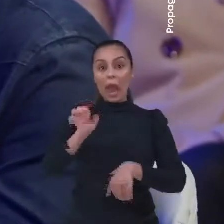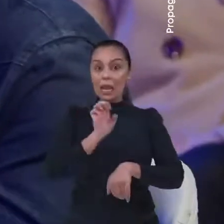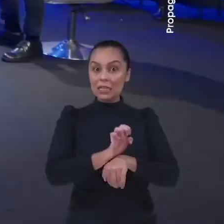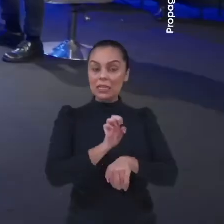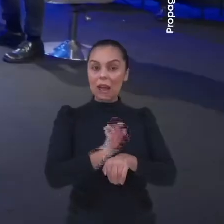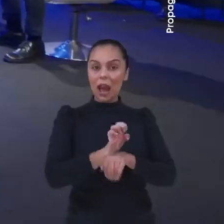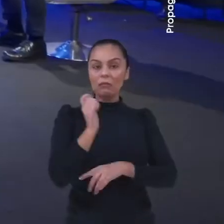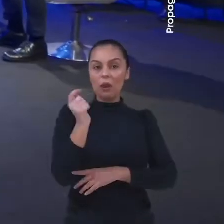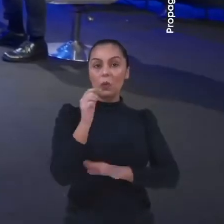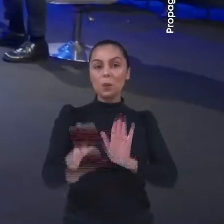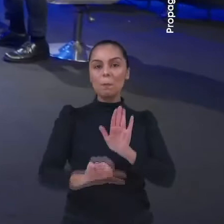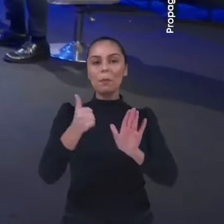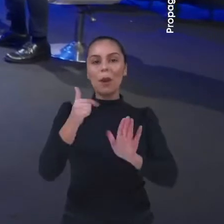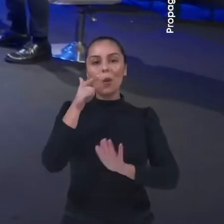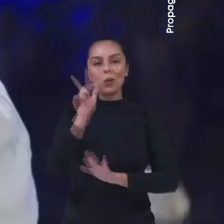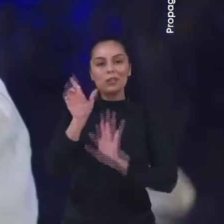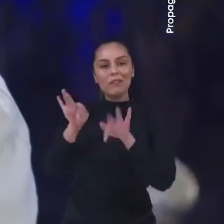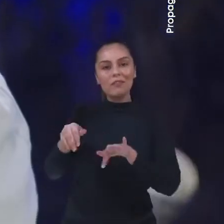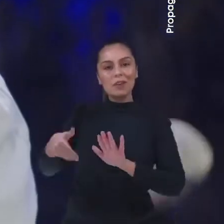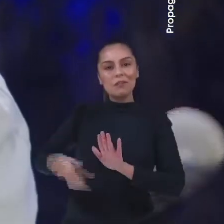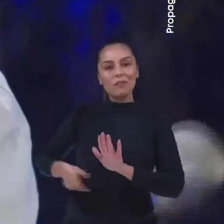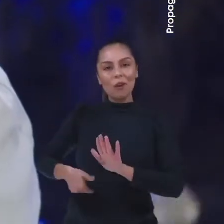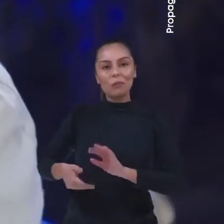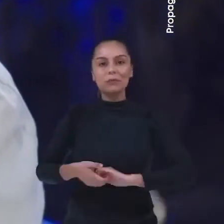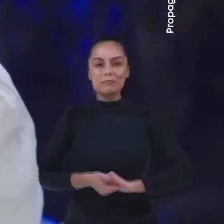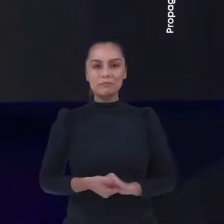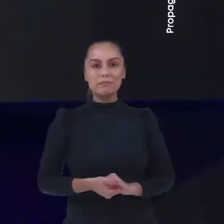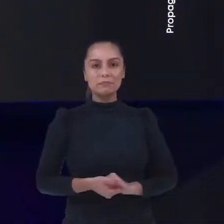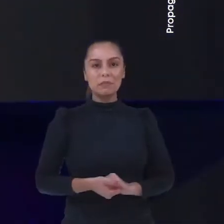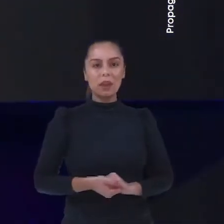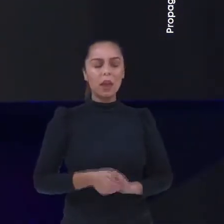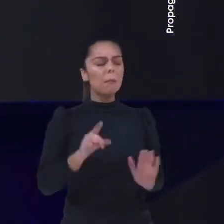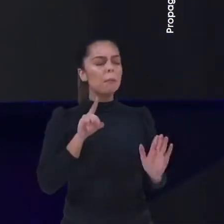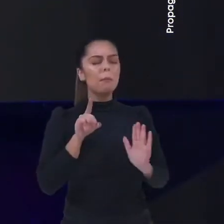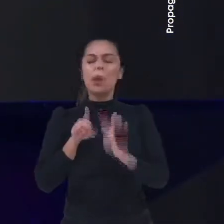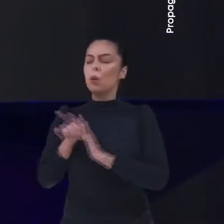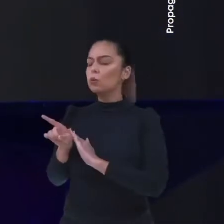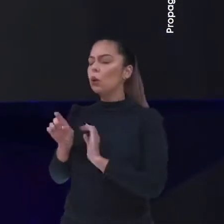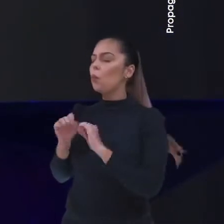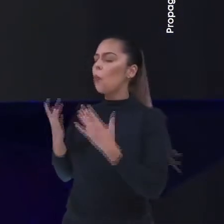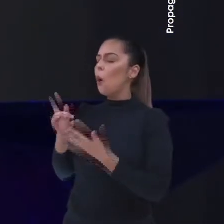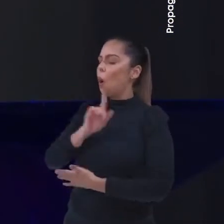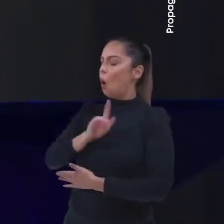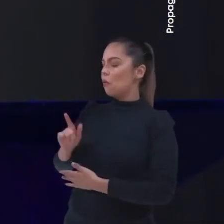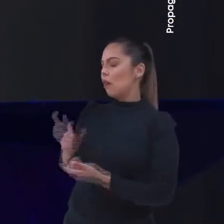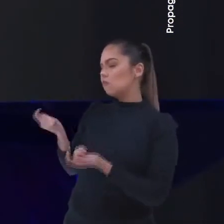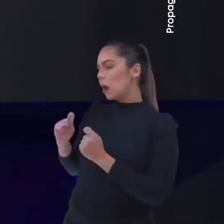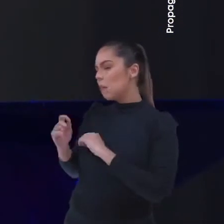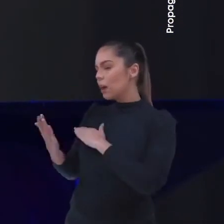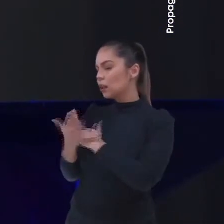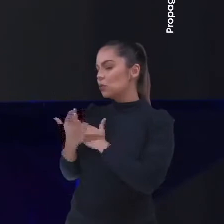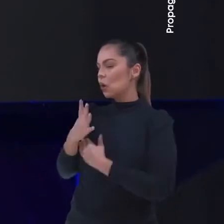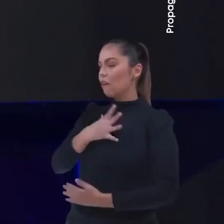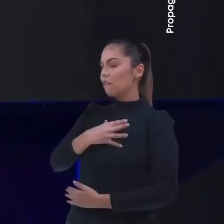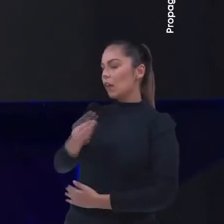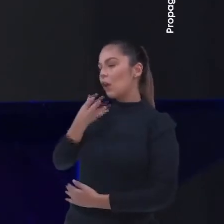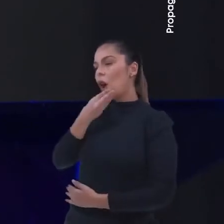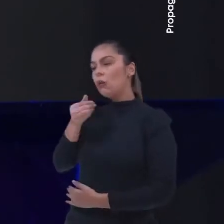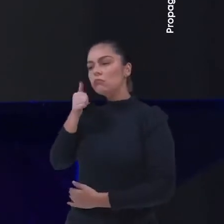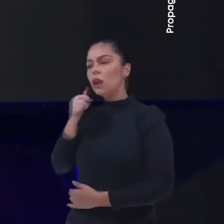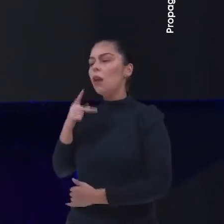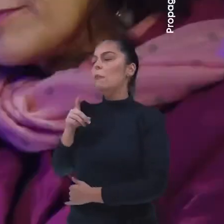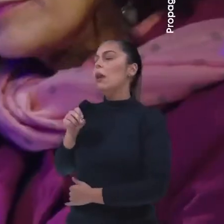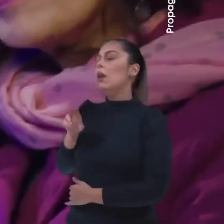tempo, foi o estado que primeiro saiu do mapa da fome. O que o governo vai fazer para ajudar nossos filhos